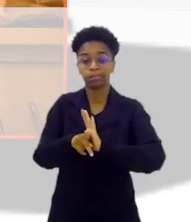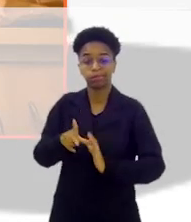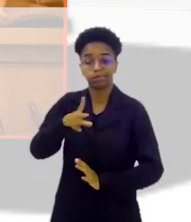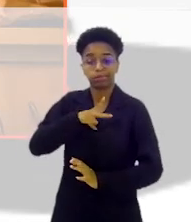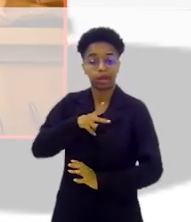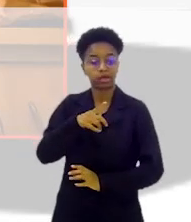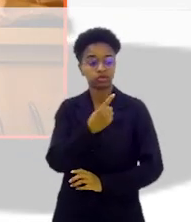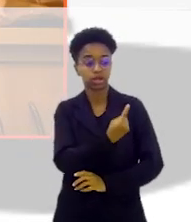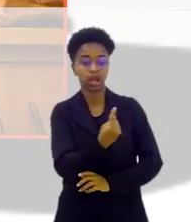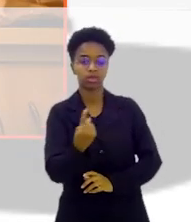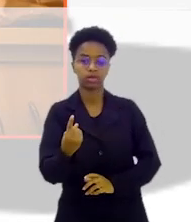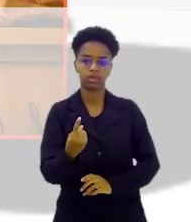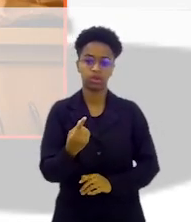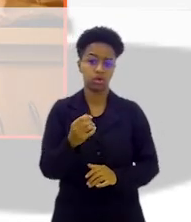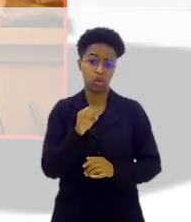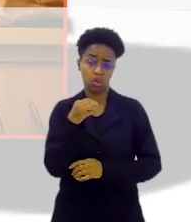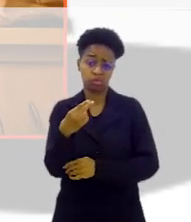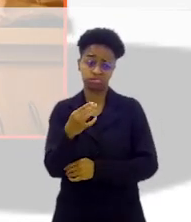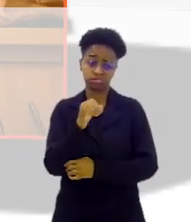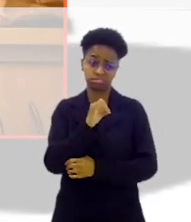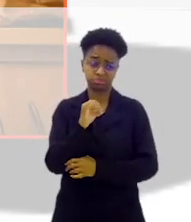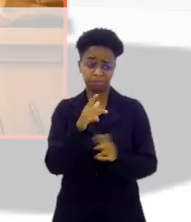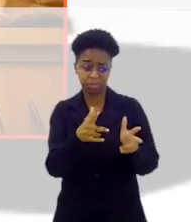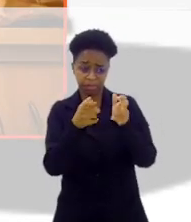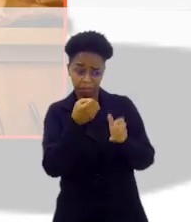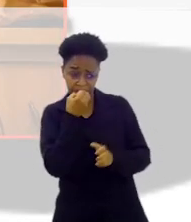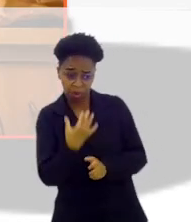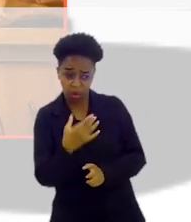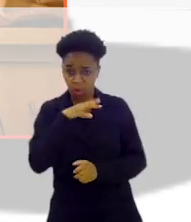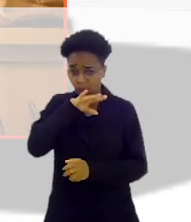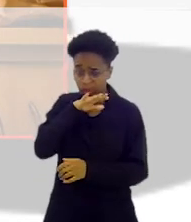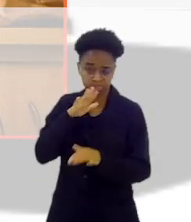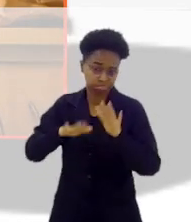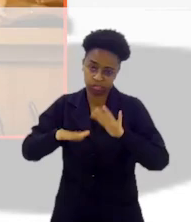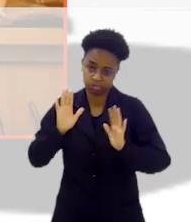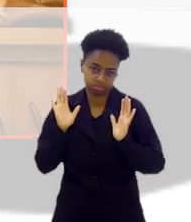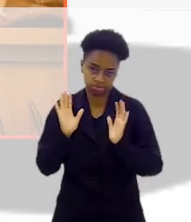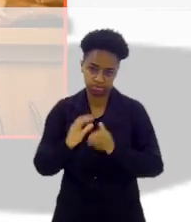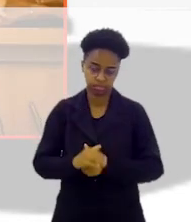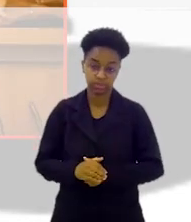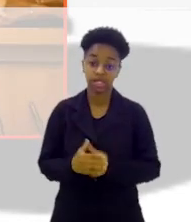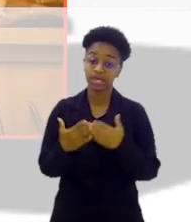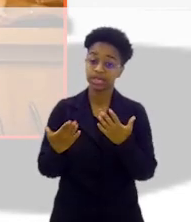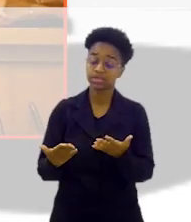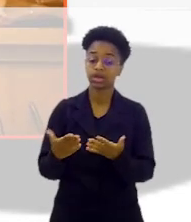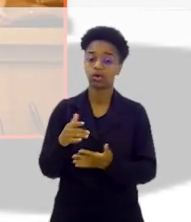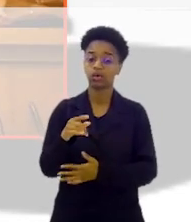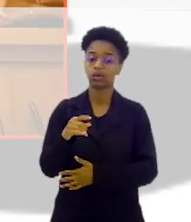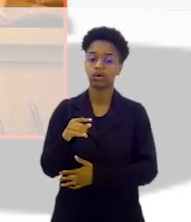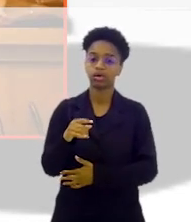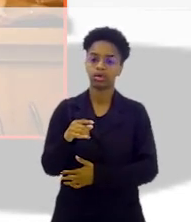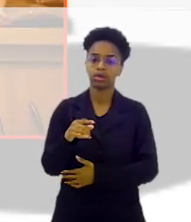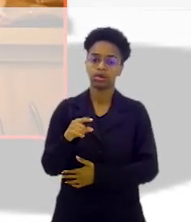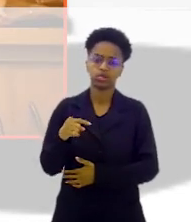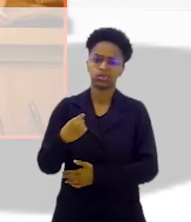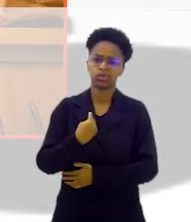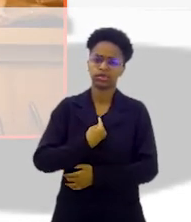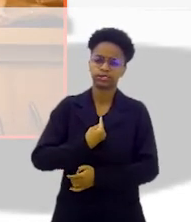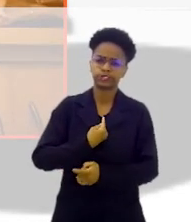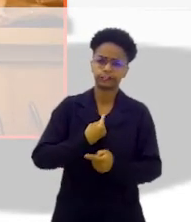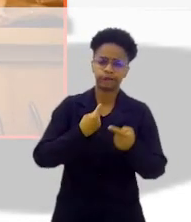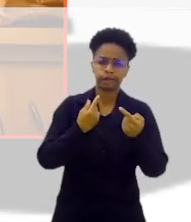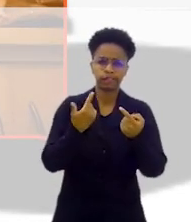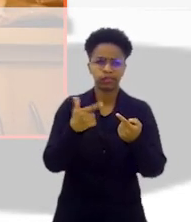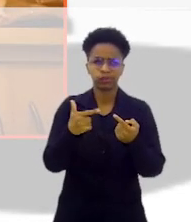sua individualidade, seja ela bem vista, seja ela mal vista. Então,